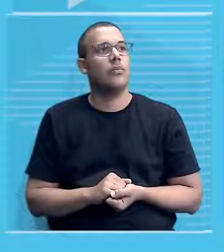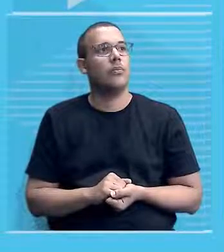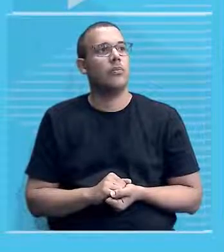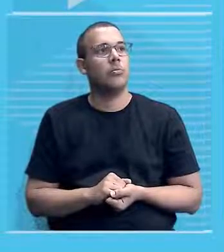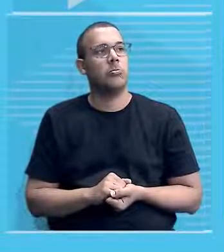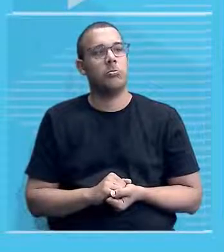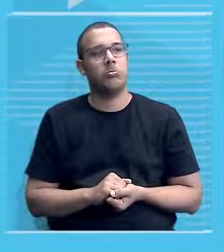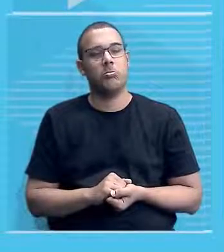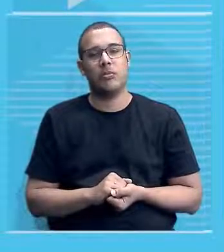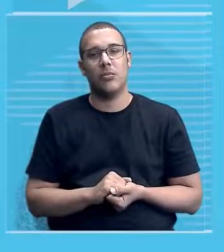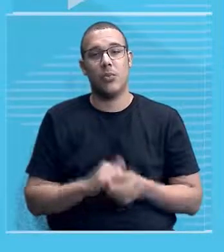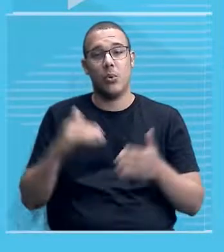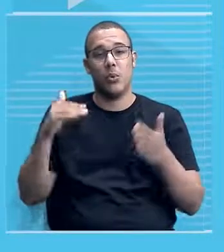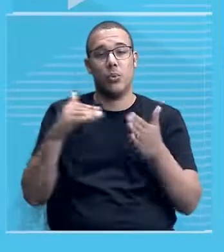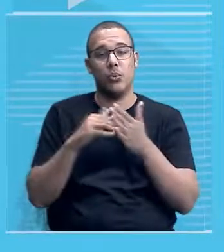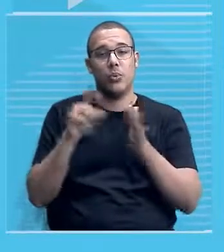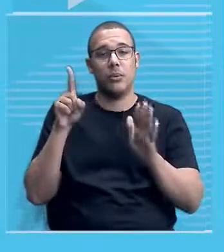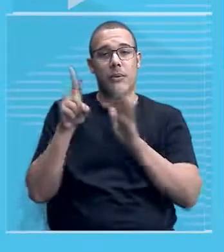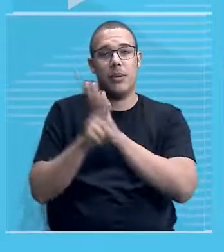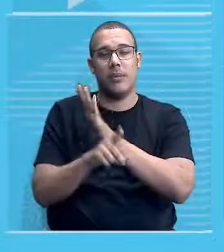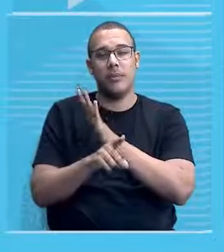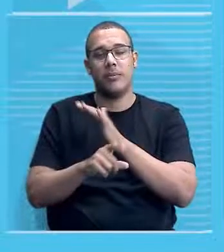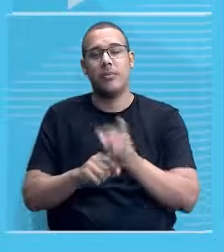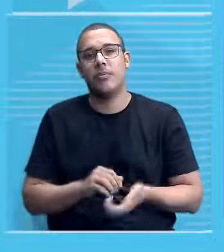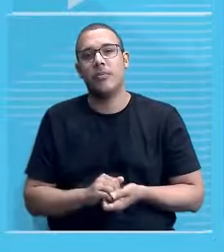tá aí a última questão